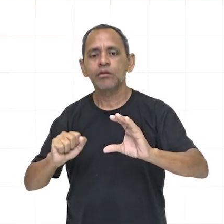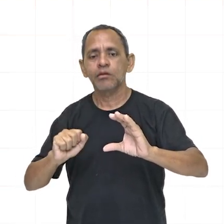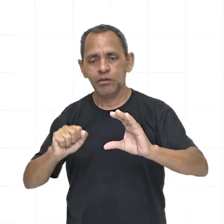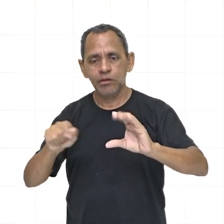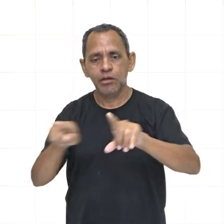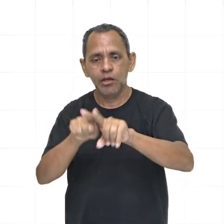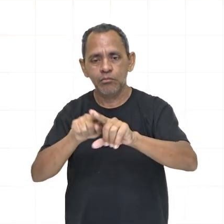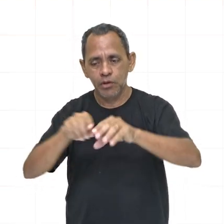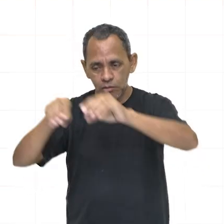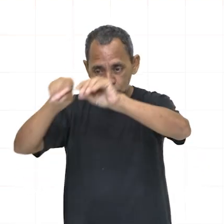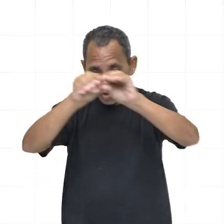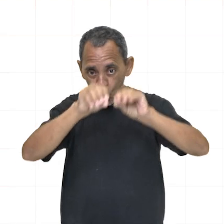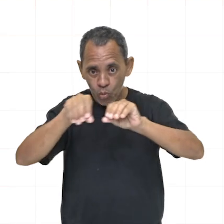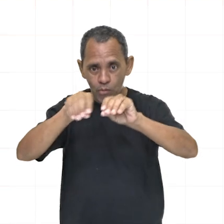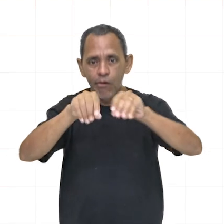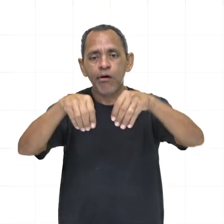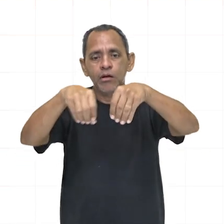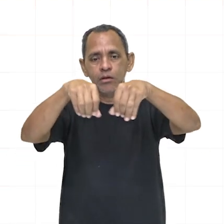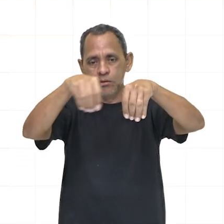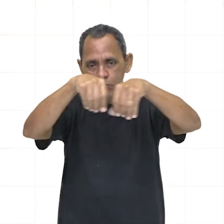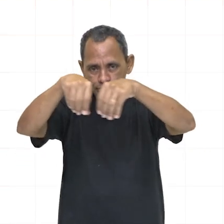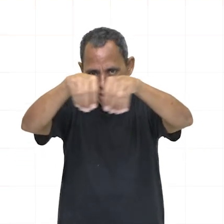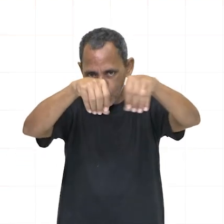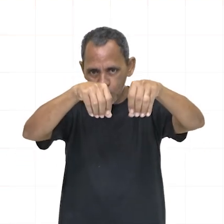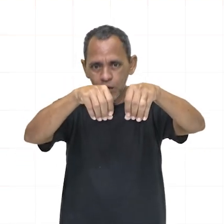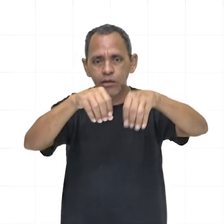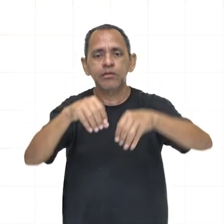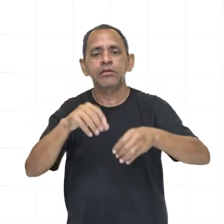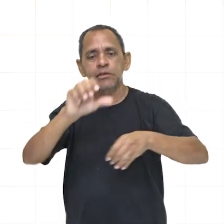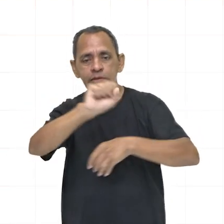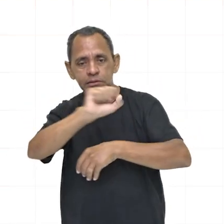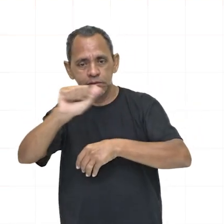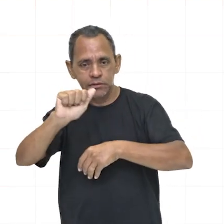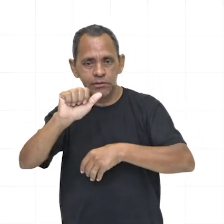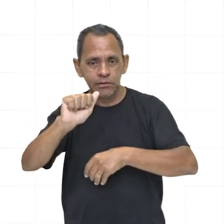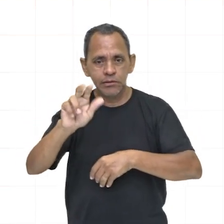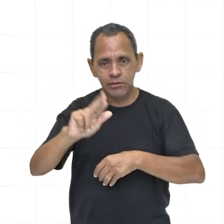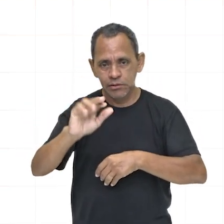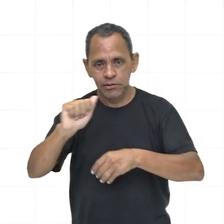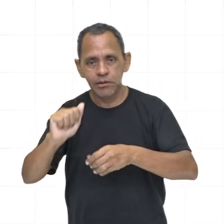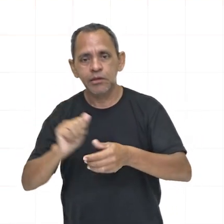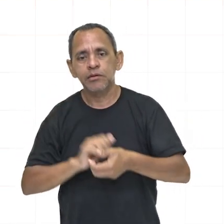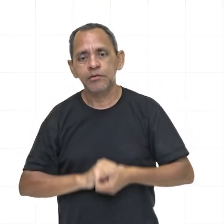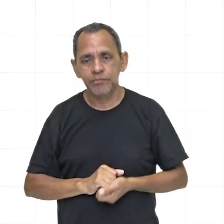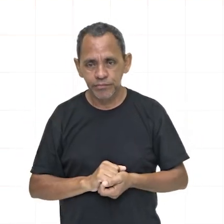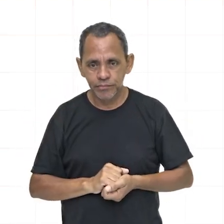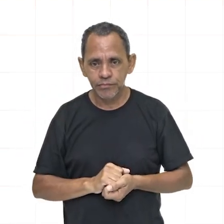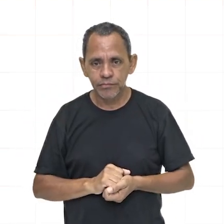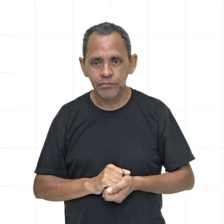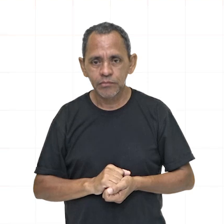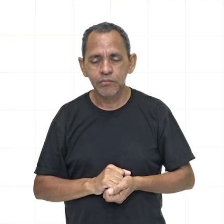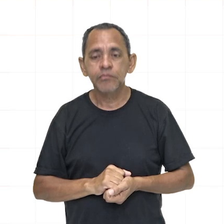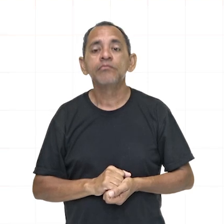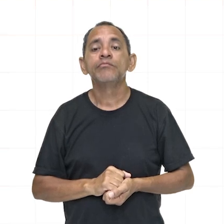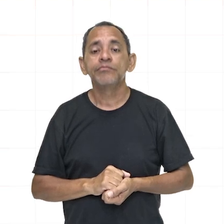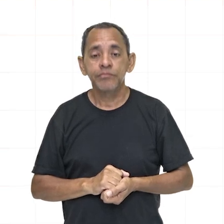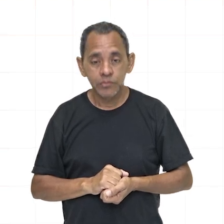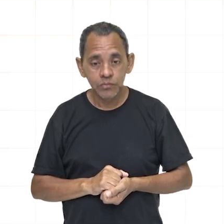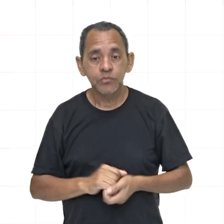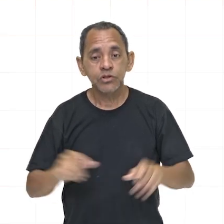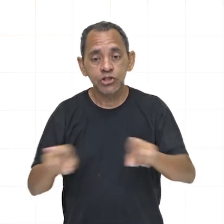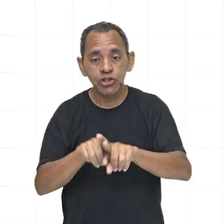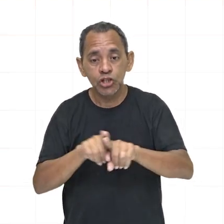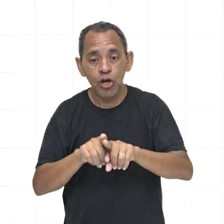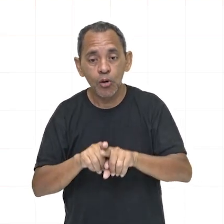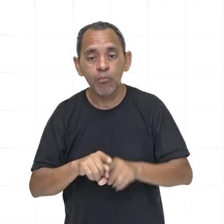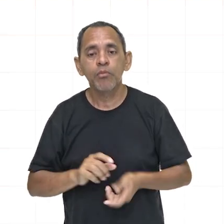do Saara. Além do divisor natural do deserto do Saara, que é o deserto do Saara, outro elemento é o islamismo, religião